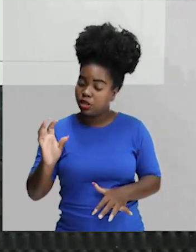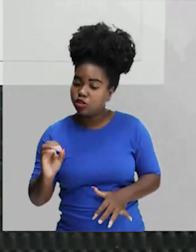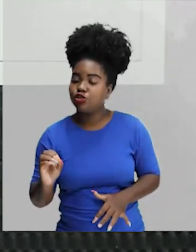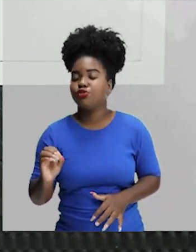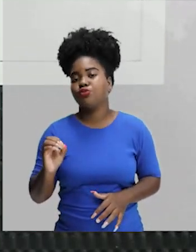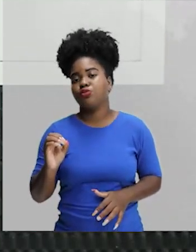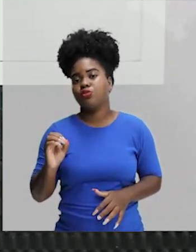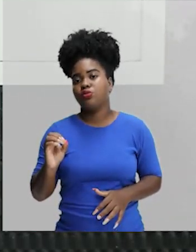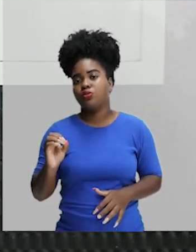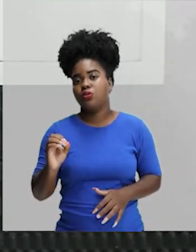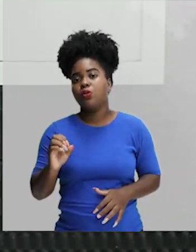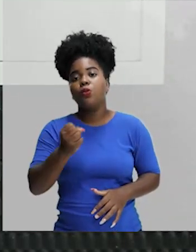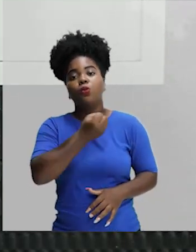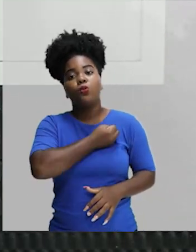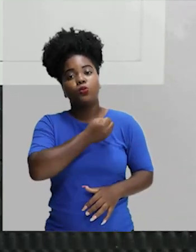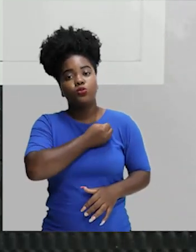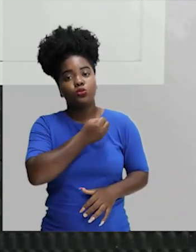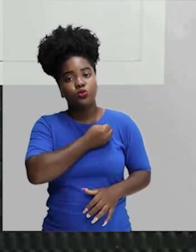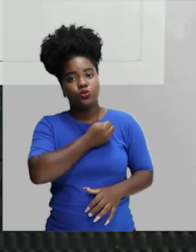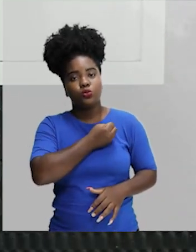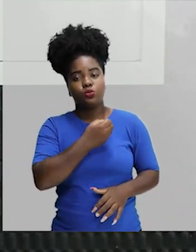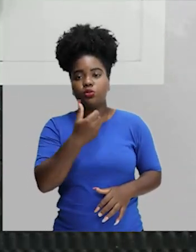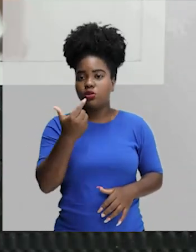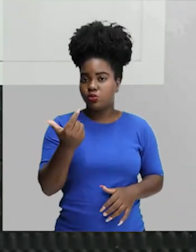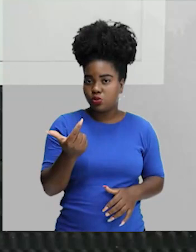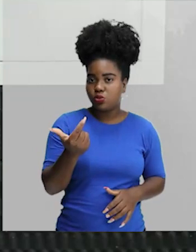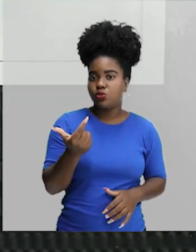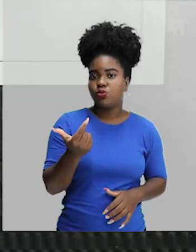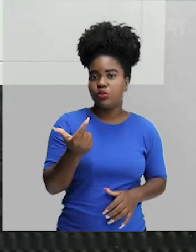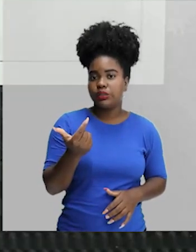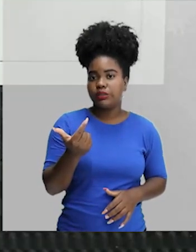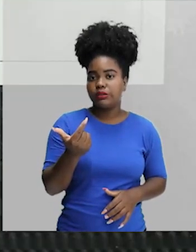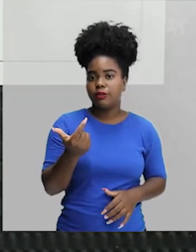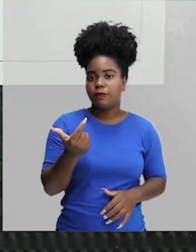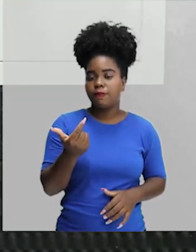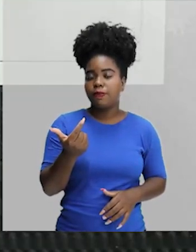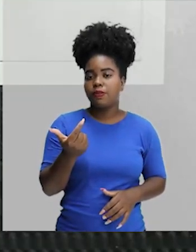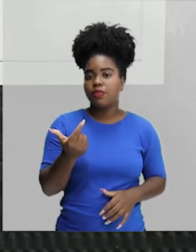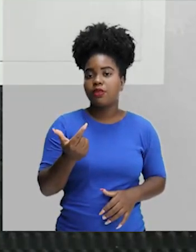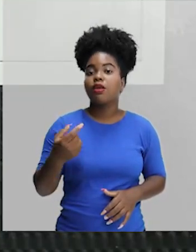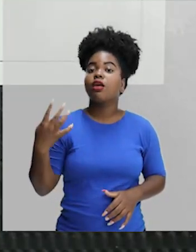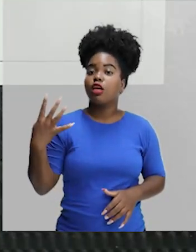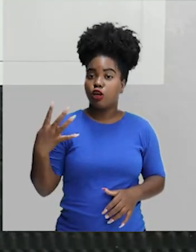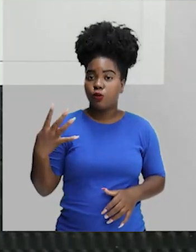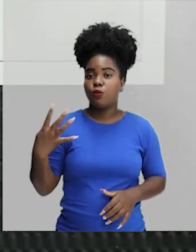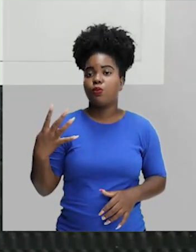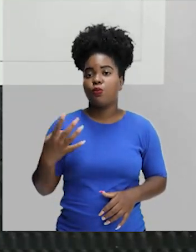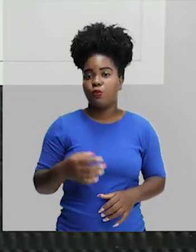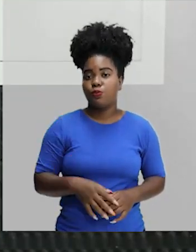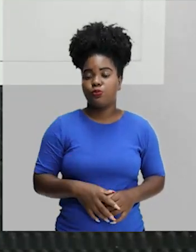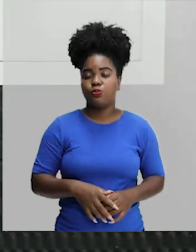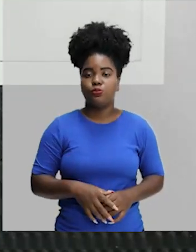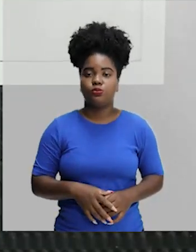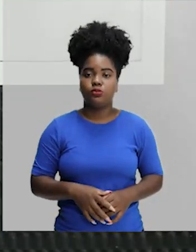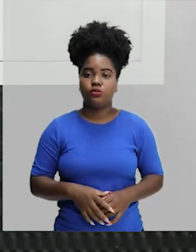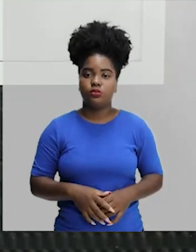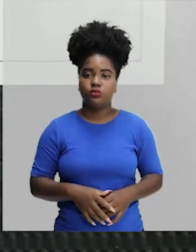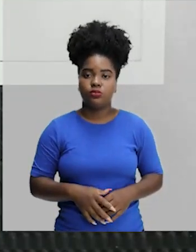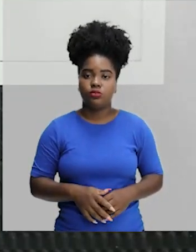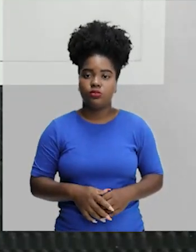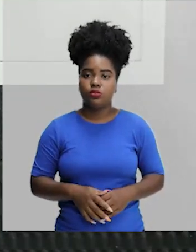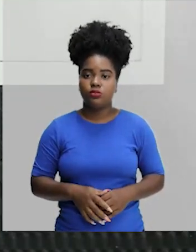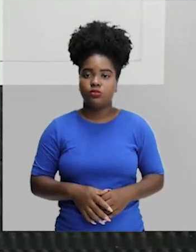do 2, que é a raiz desse binômio aqui, é 4. O valor numérico é